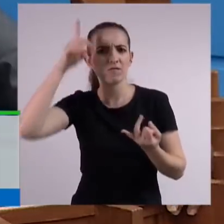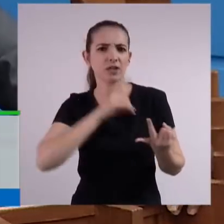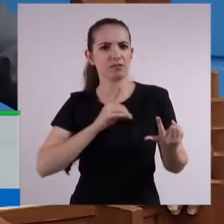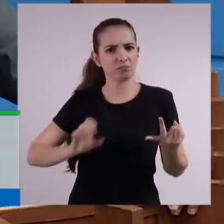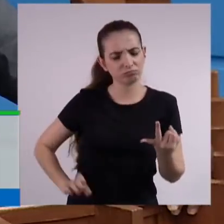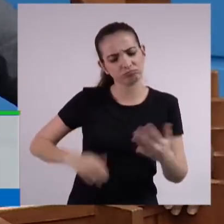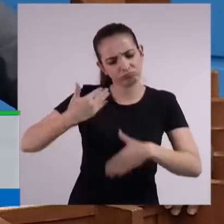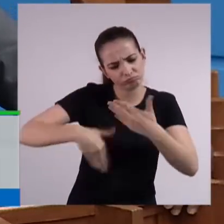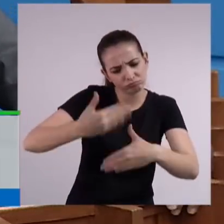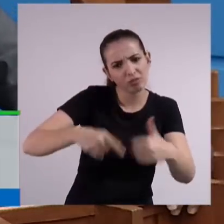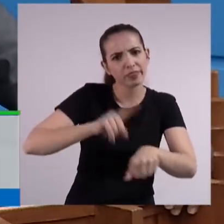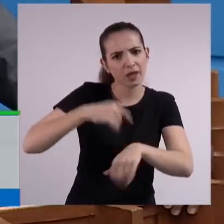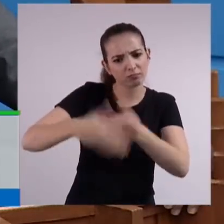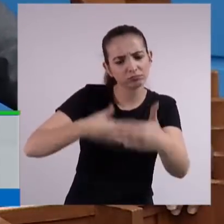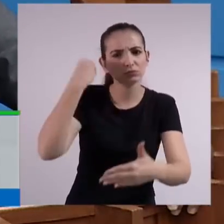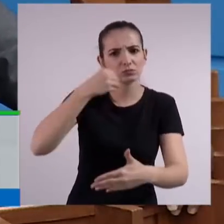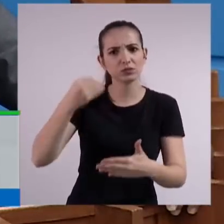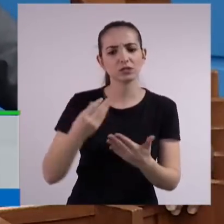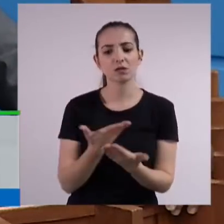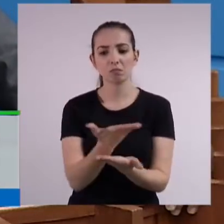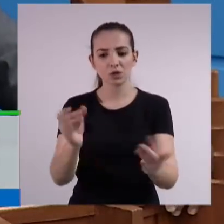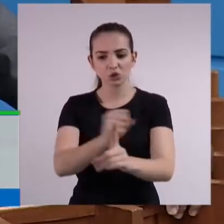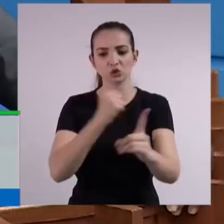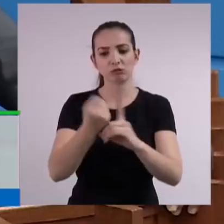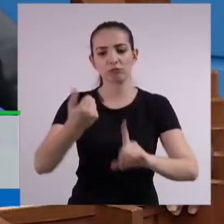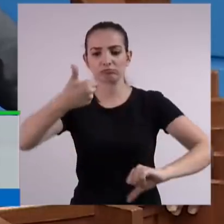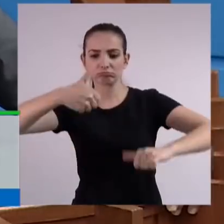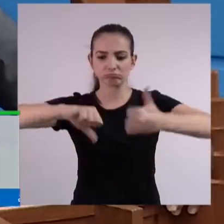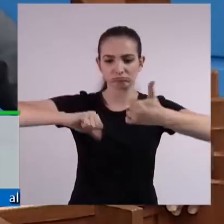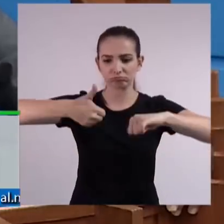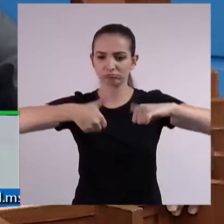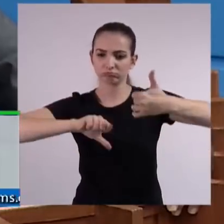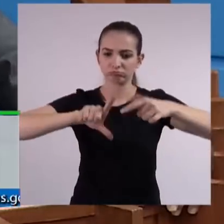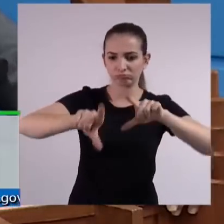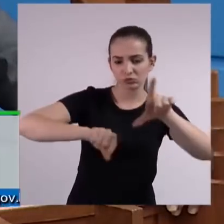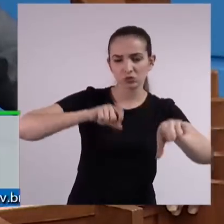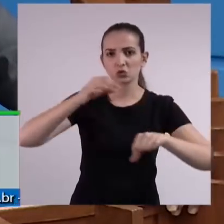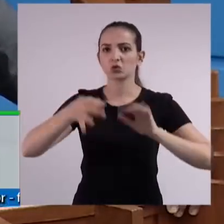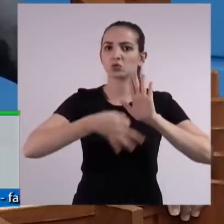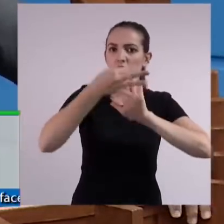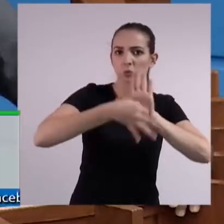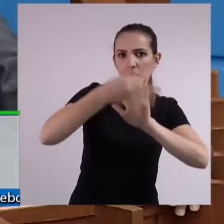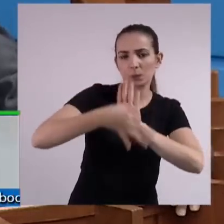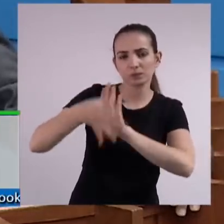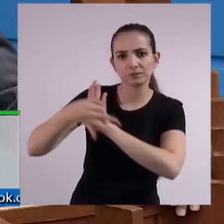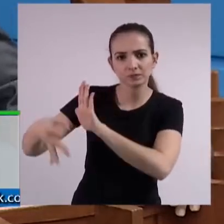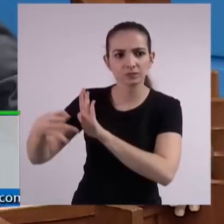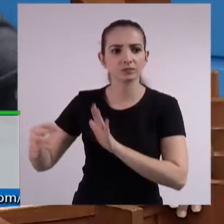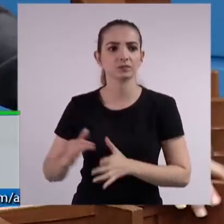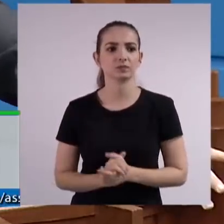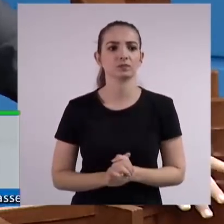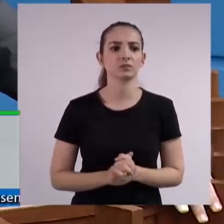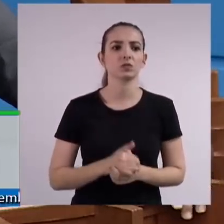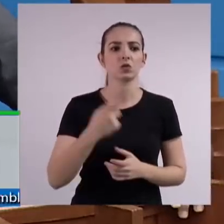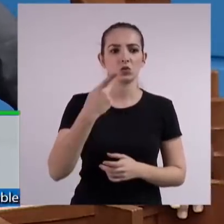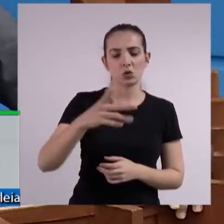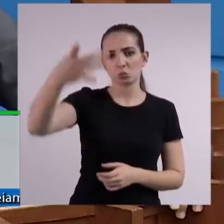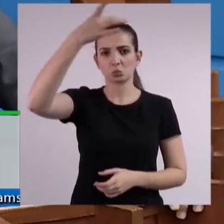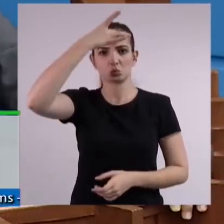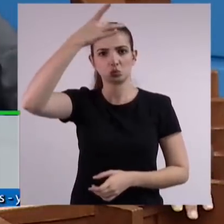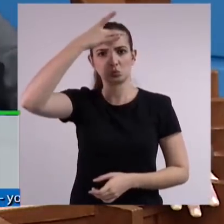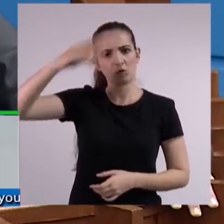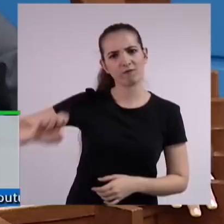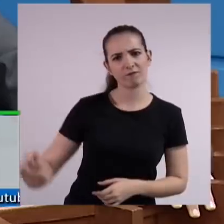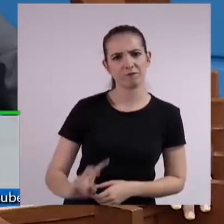da nossa sociedade e para que ela possa, ao estabelecer os seus critérios, ao estabelecer o seu juízo de